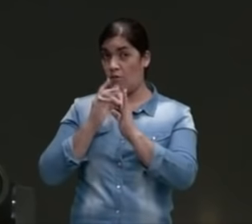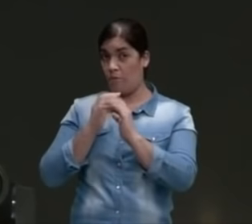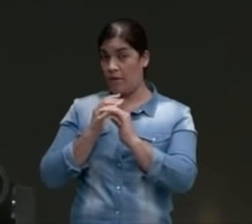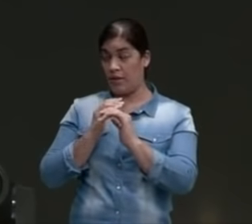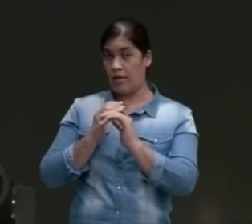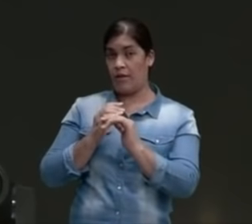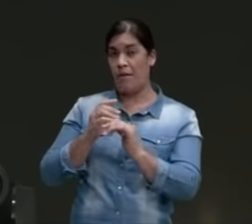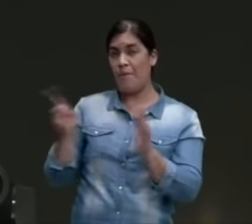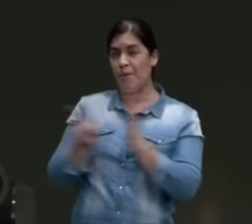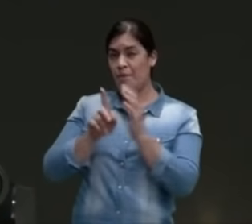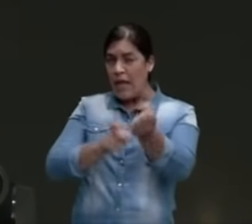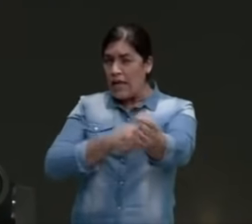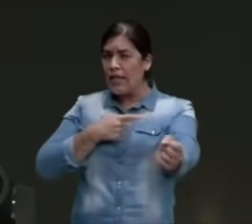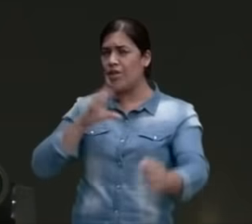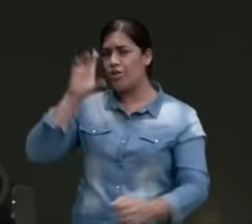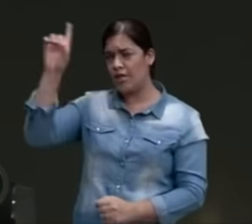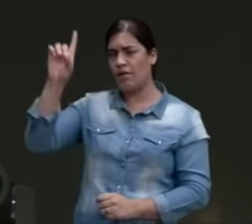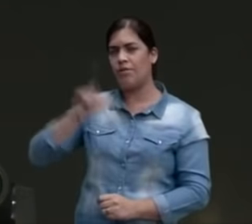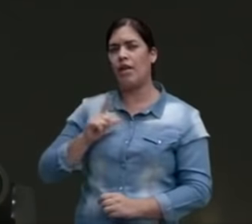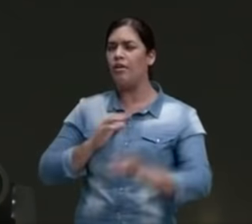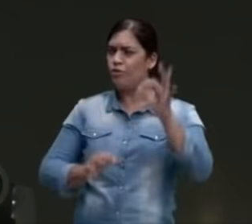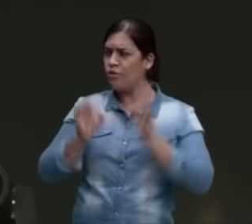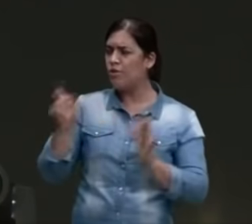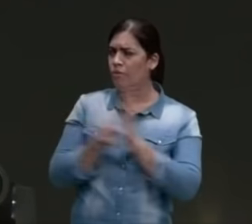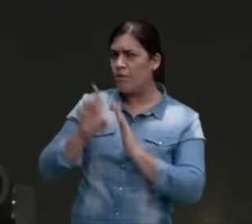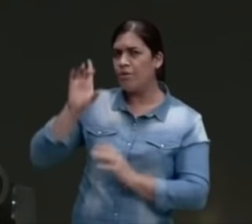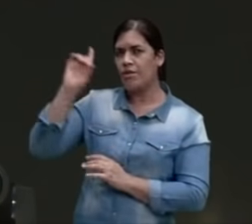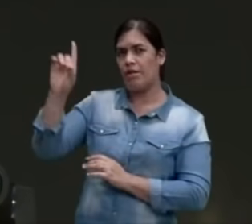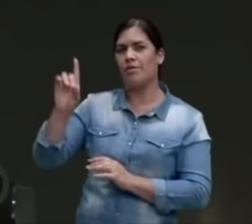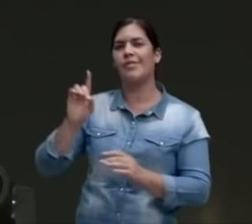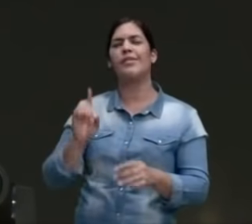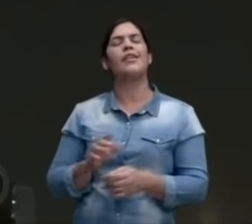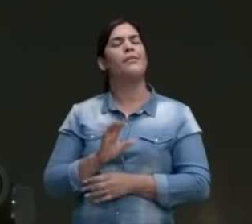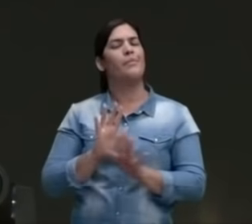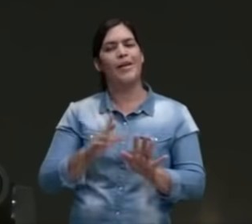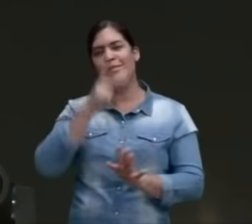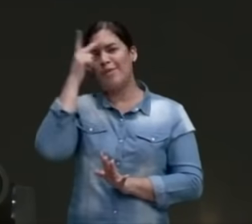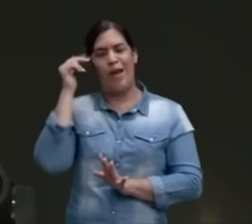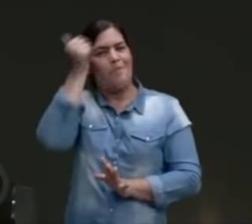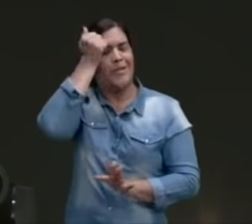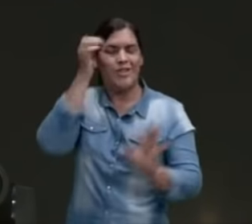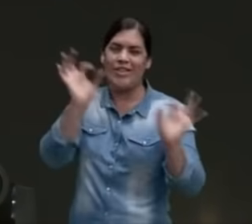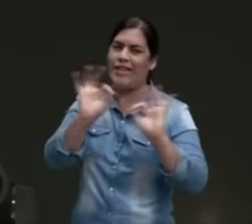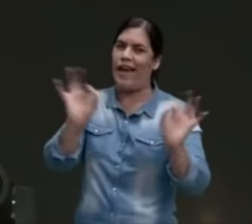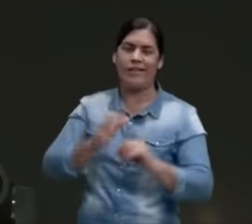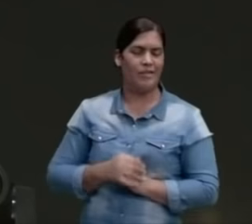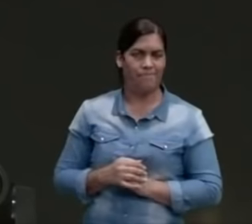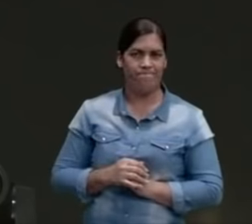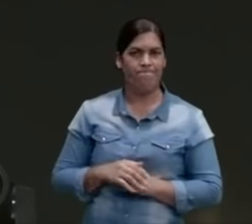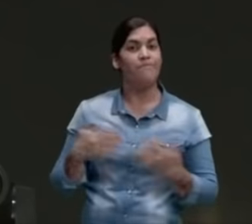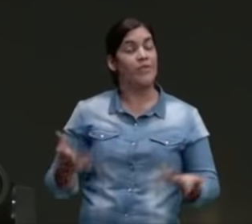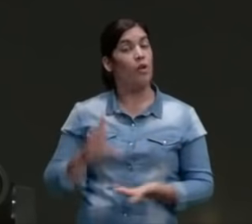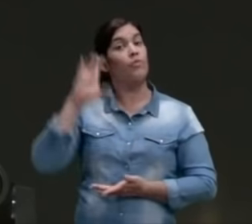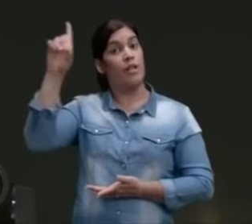Deus. Então estava tendo um derramamento do juízo de Deus, e mesmo assim as pessoas não se arrependiam. Então Deus levantou